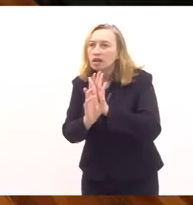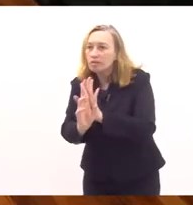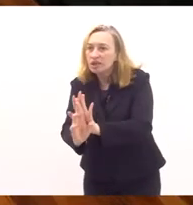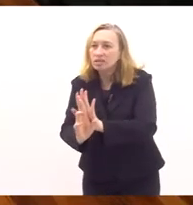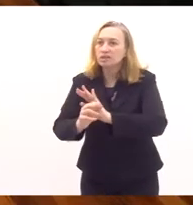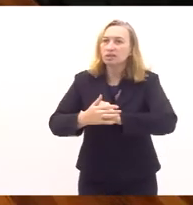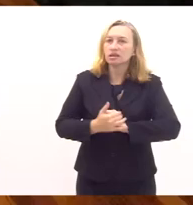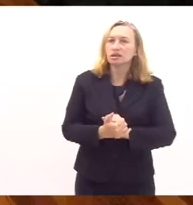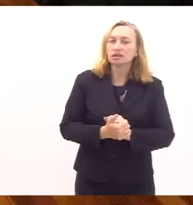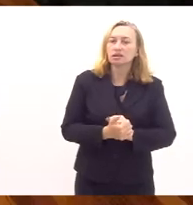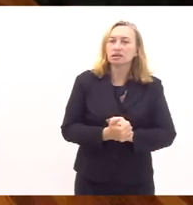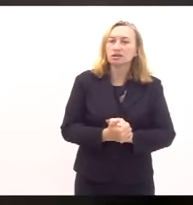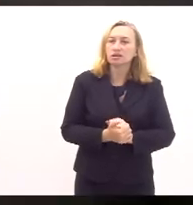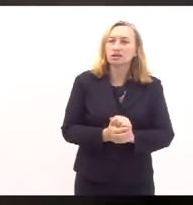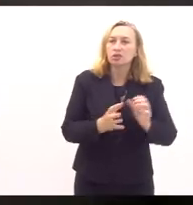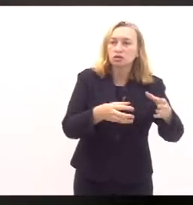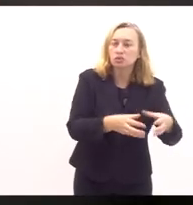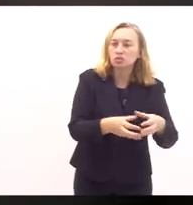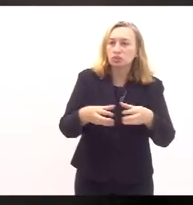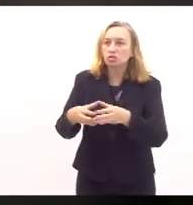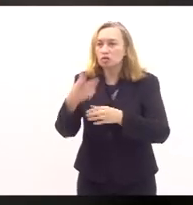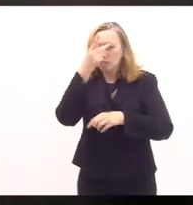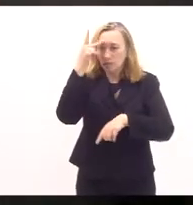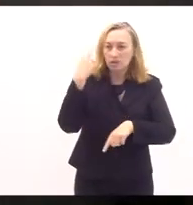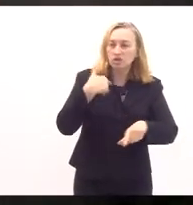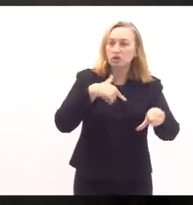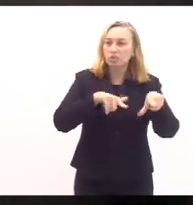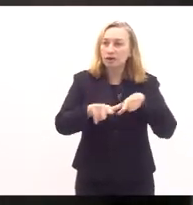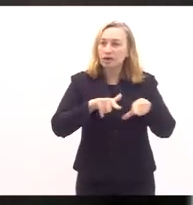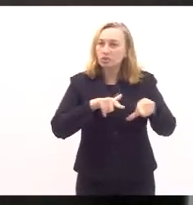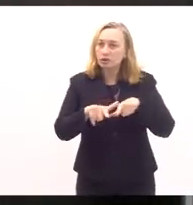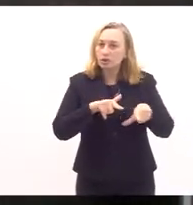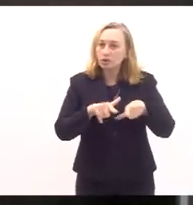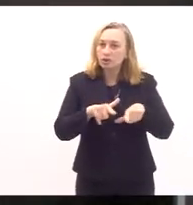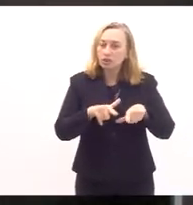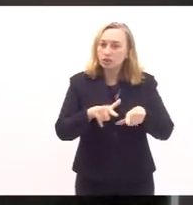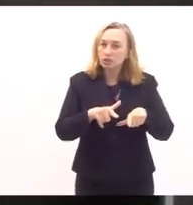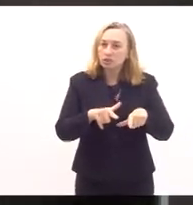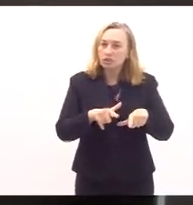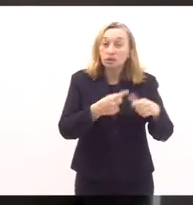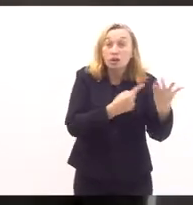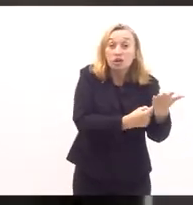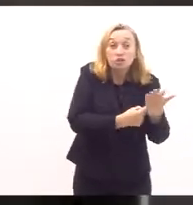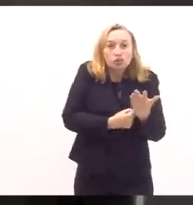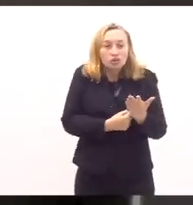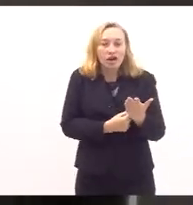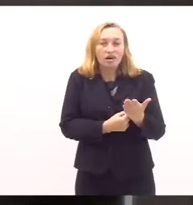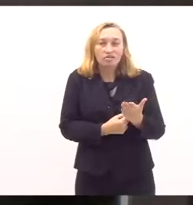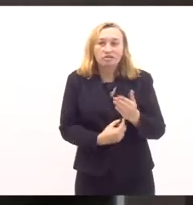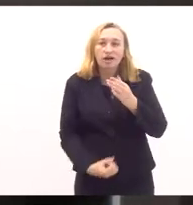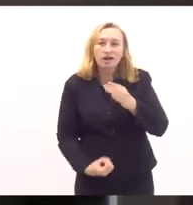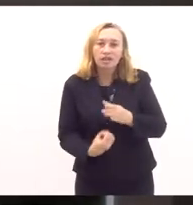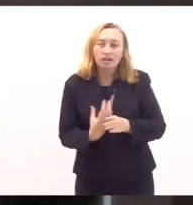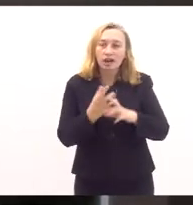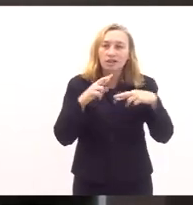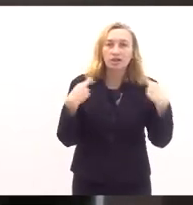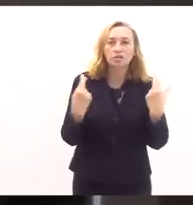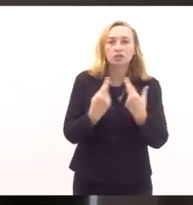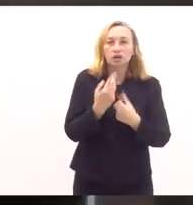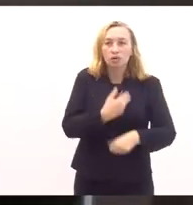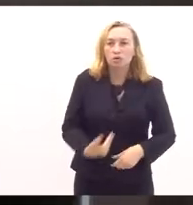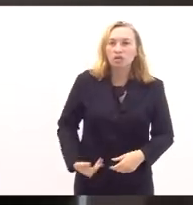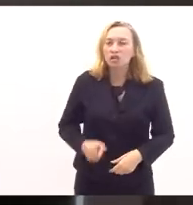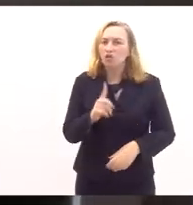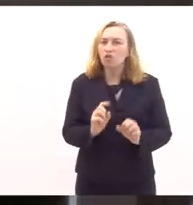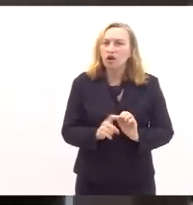representações das categorias de trabalhadores, trabalhadoras, que nos ajudaram a construir essa audiência. Essa audiência, ela não